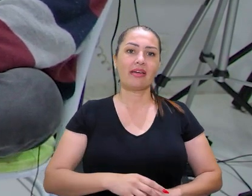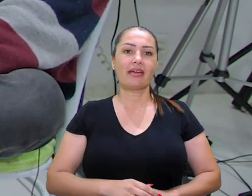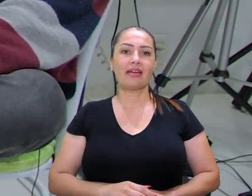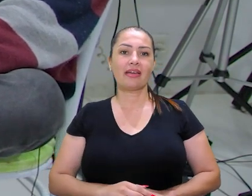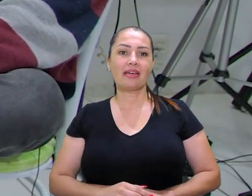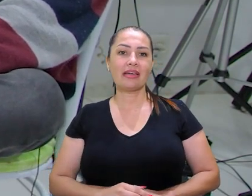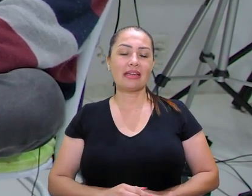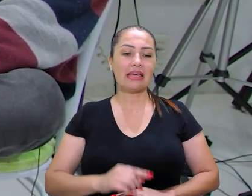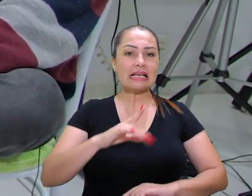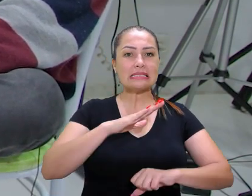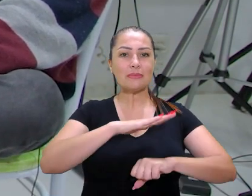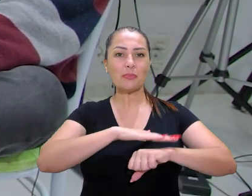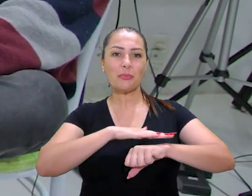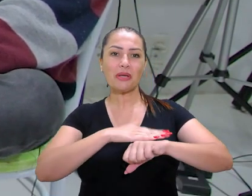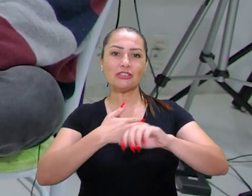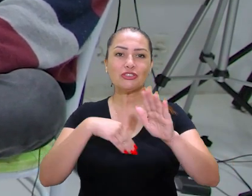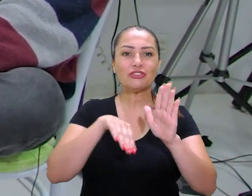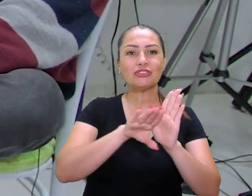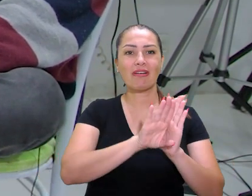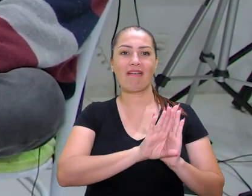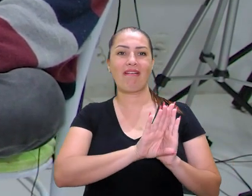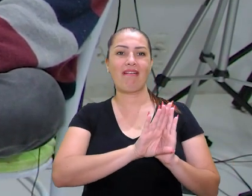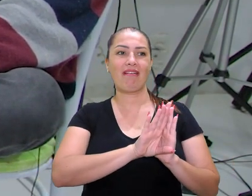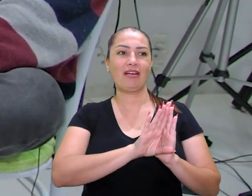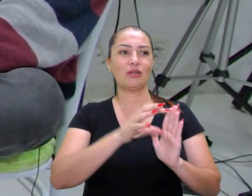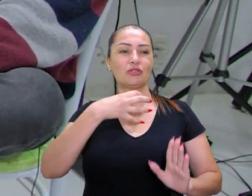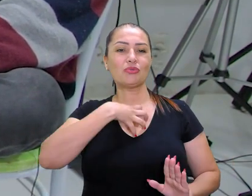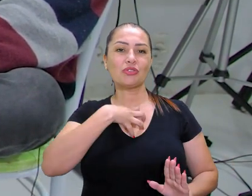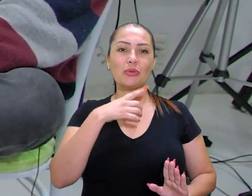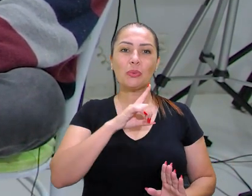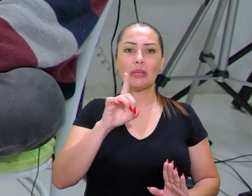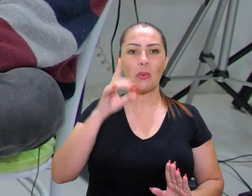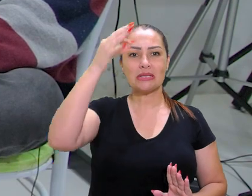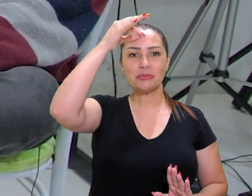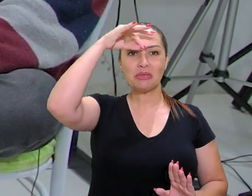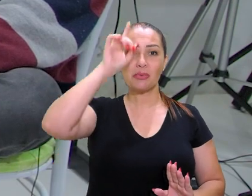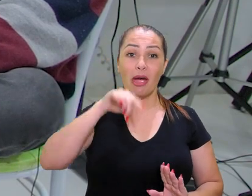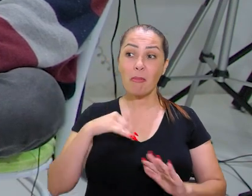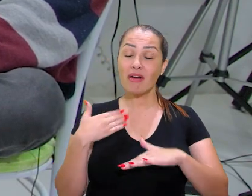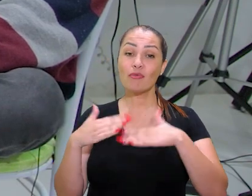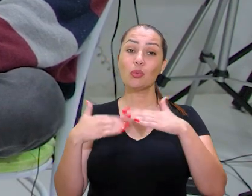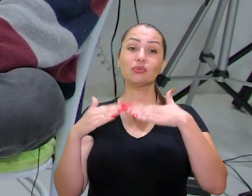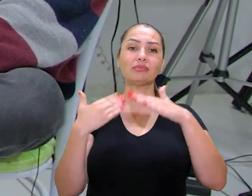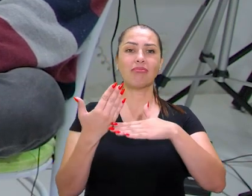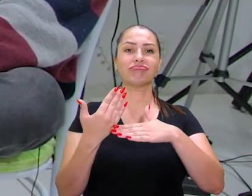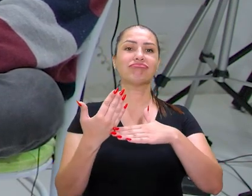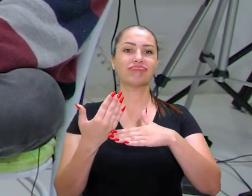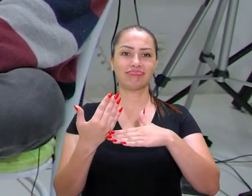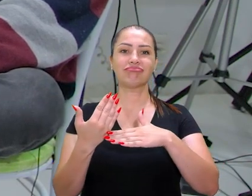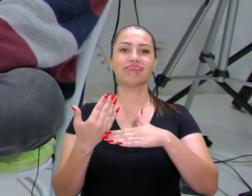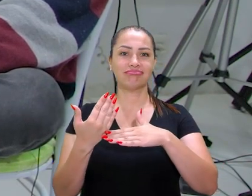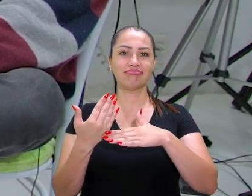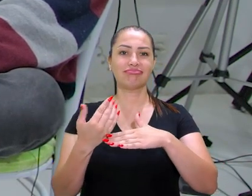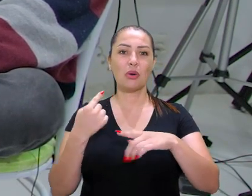abordagem, essa posição não espírita do nosso trabalho já era uma evolução do nosso trabalho, que a tendência que